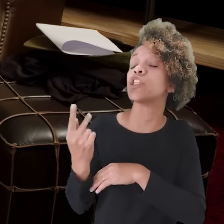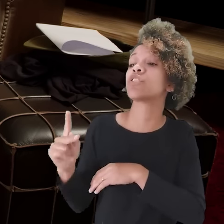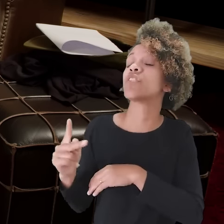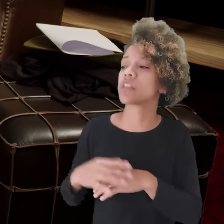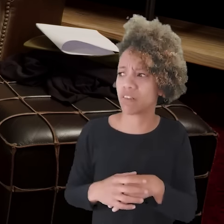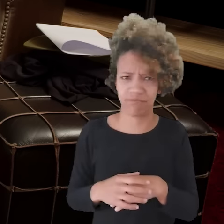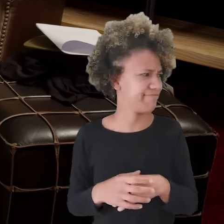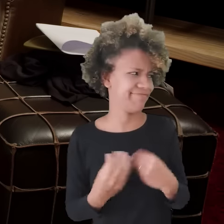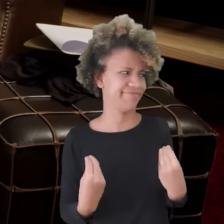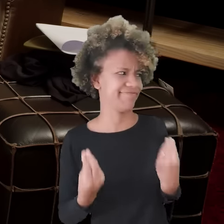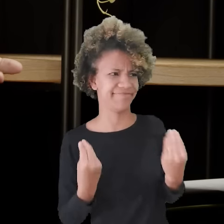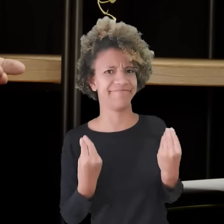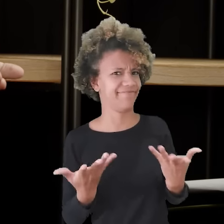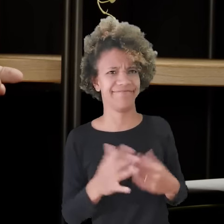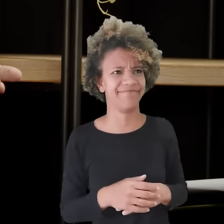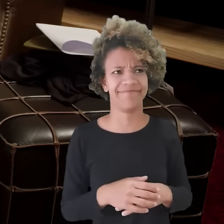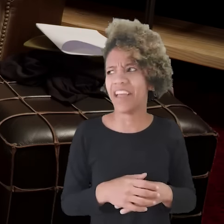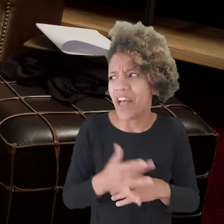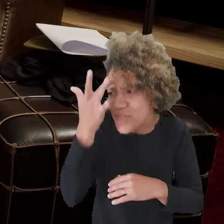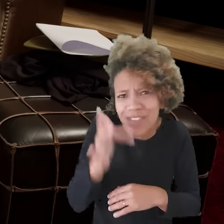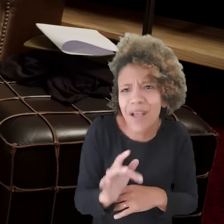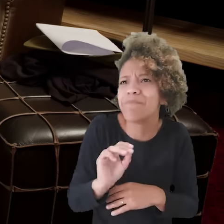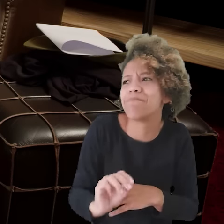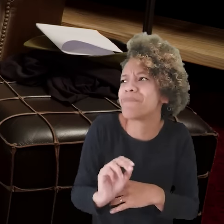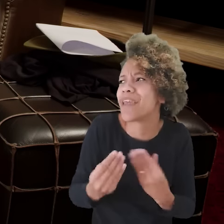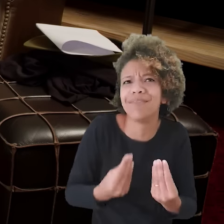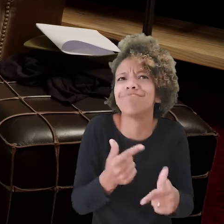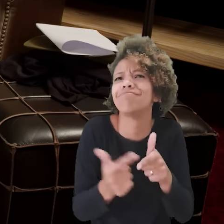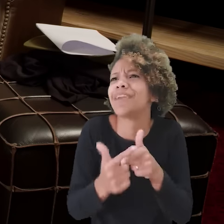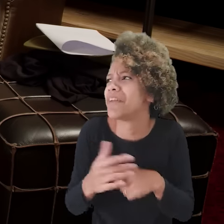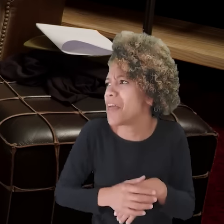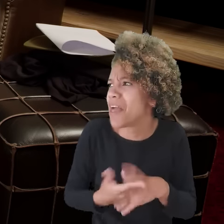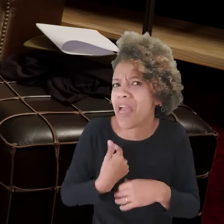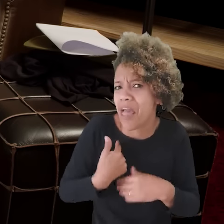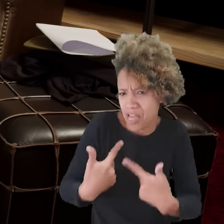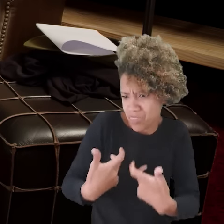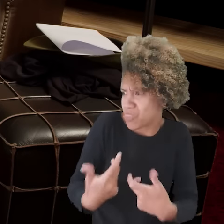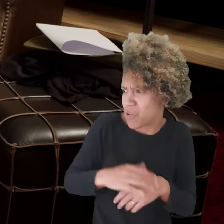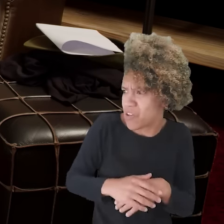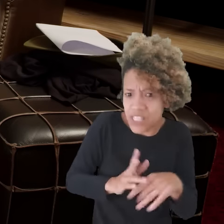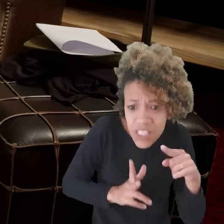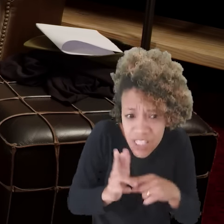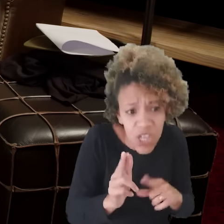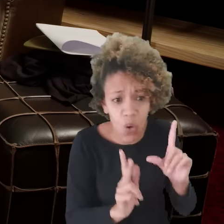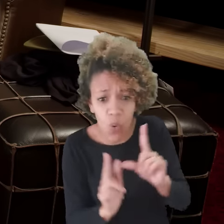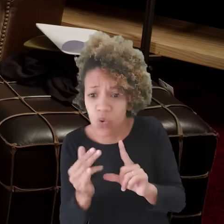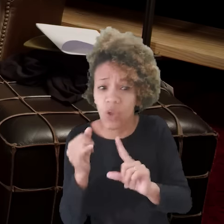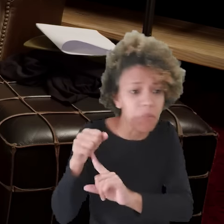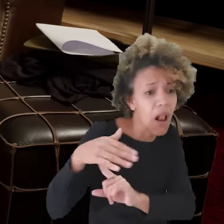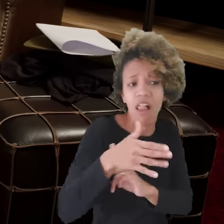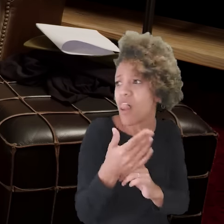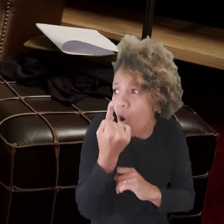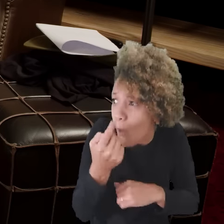você mostrei um problema aqui para a gente vai lutar exato tipo a menina nem sabia esse problema ela nem me consome pô tu cortou um trecho